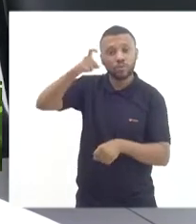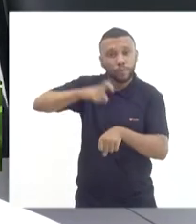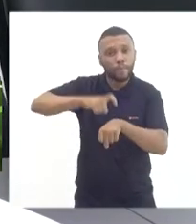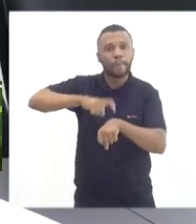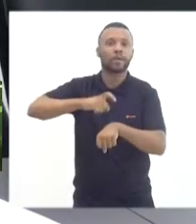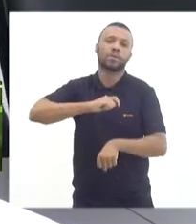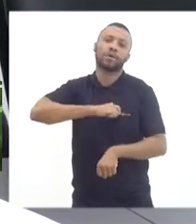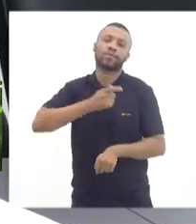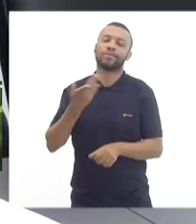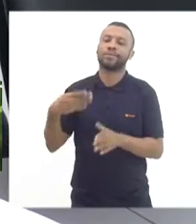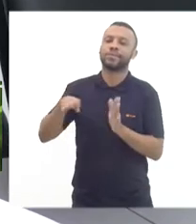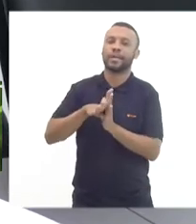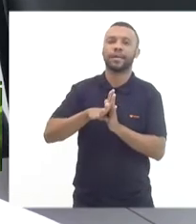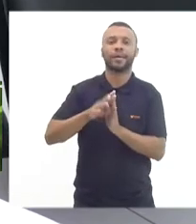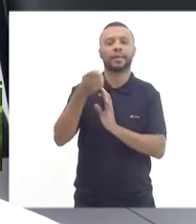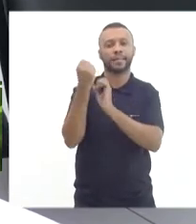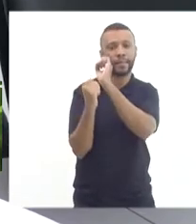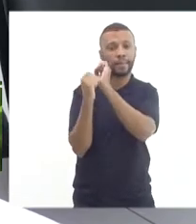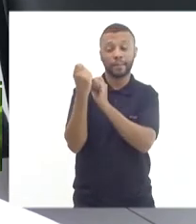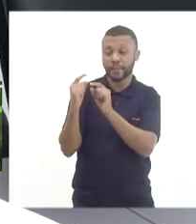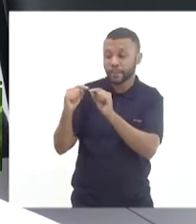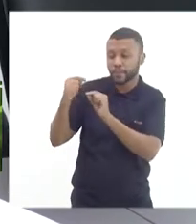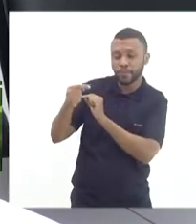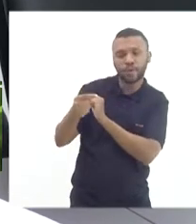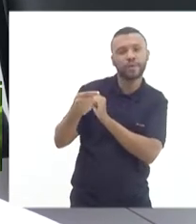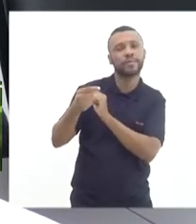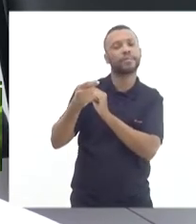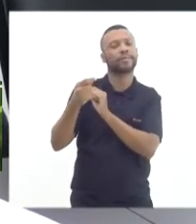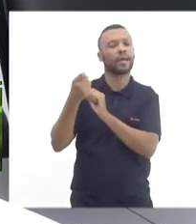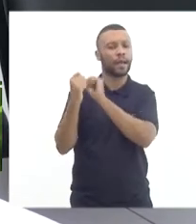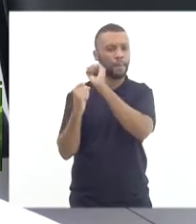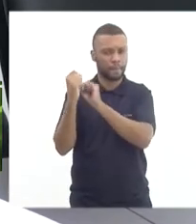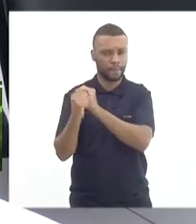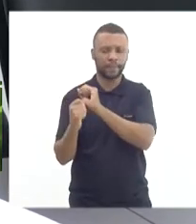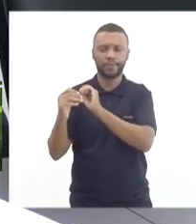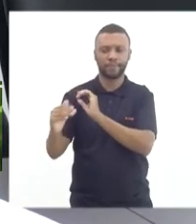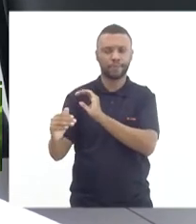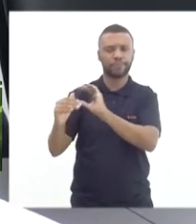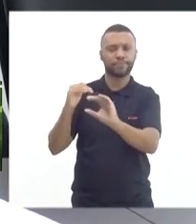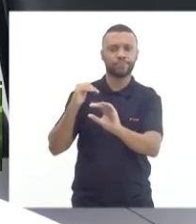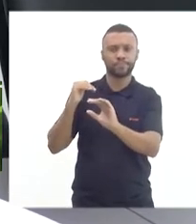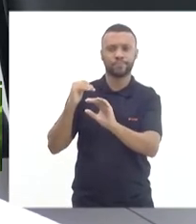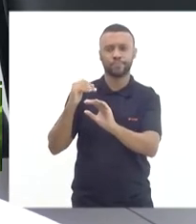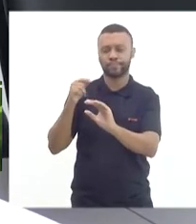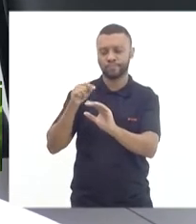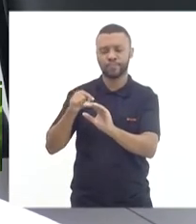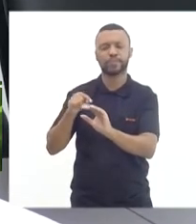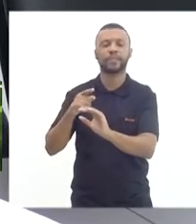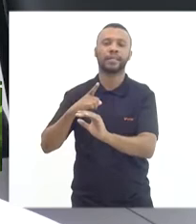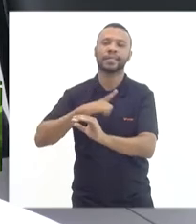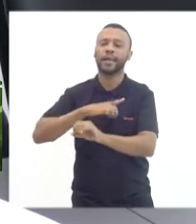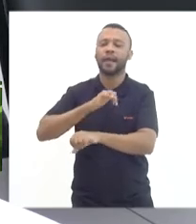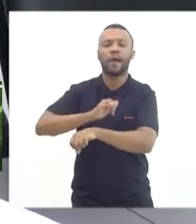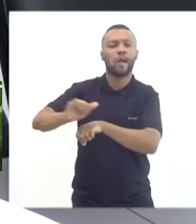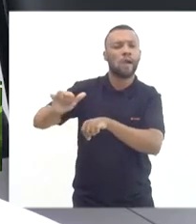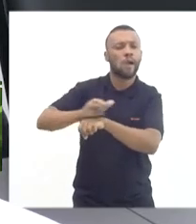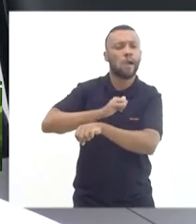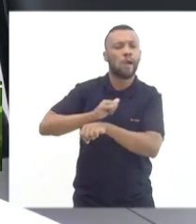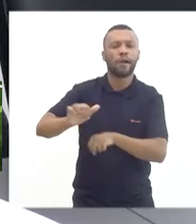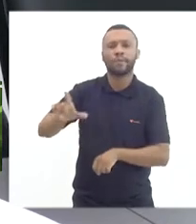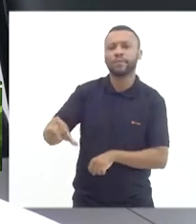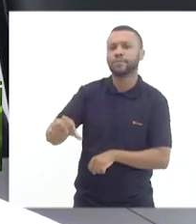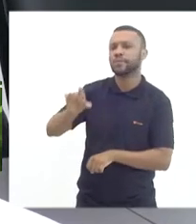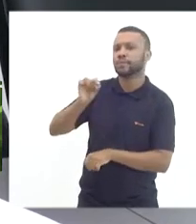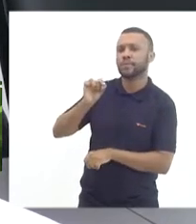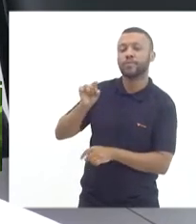chega na empresa, mesmo após a empresa é intimada, há uma alternativa, há uma porta